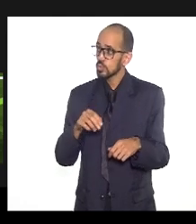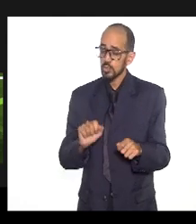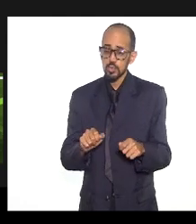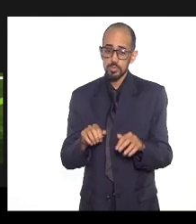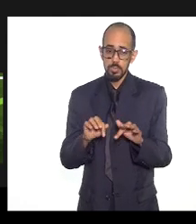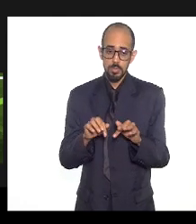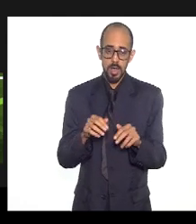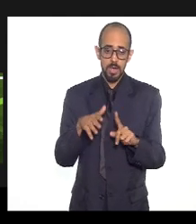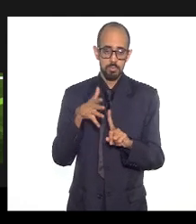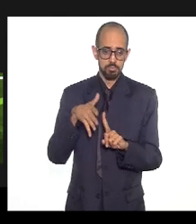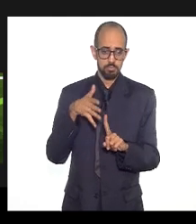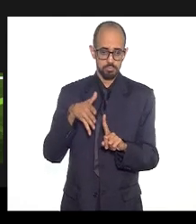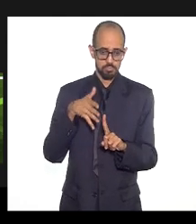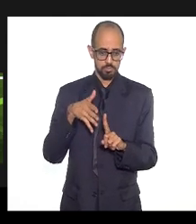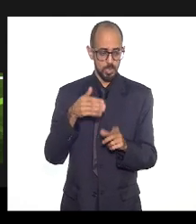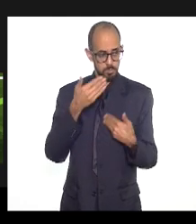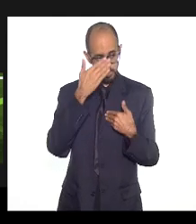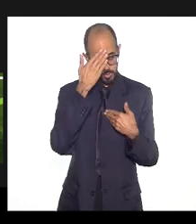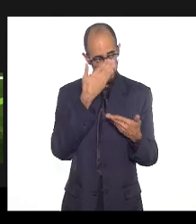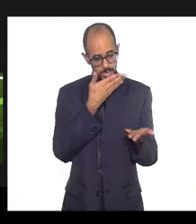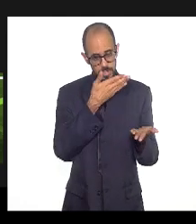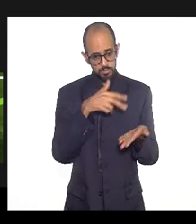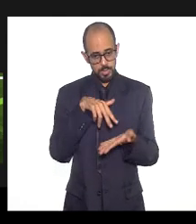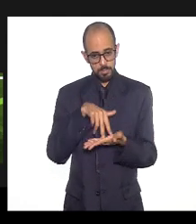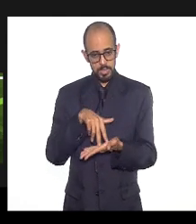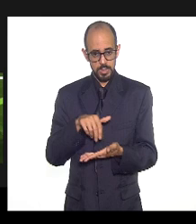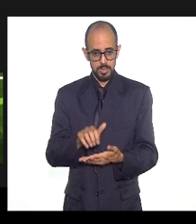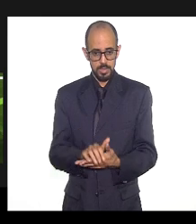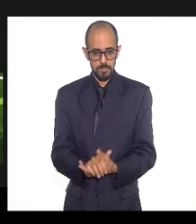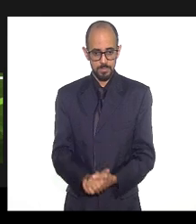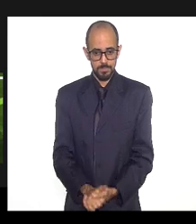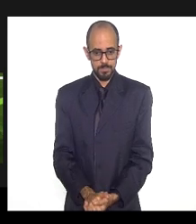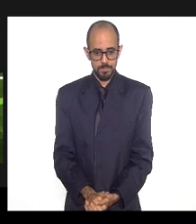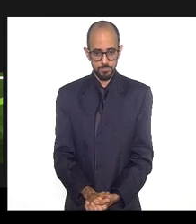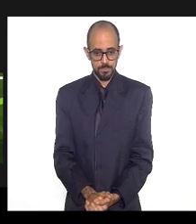considerações. Obrigada pela presença.